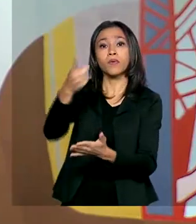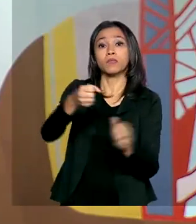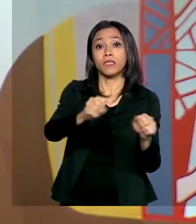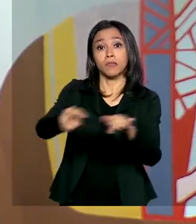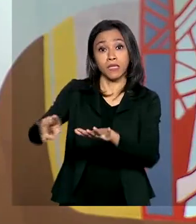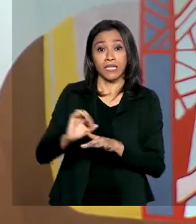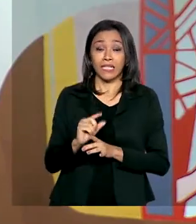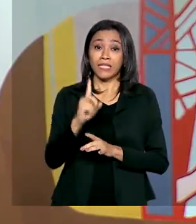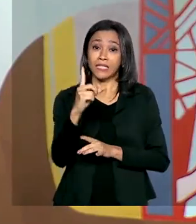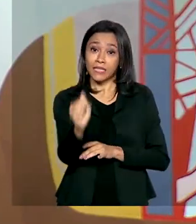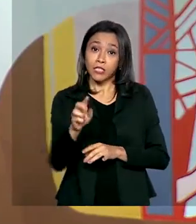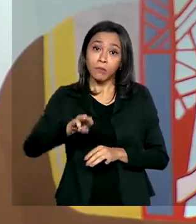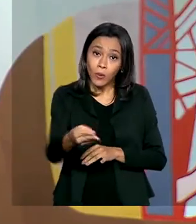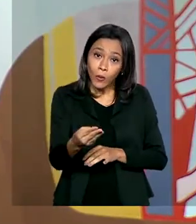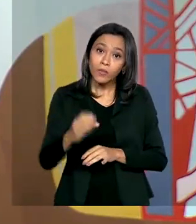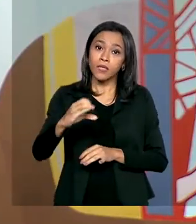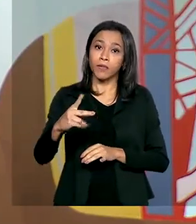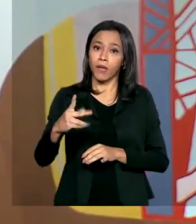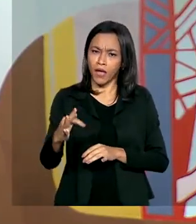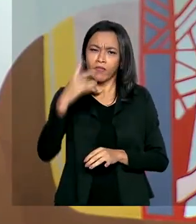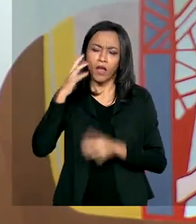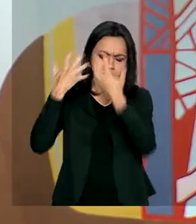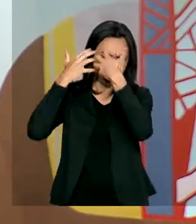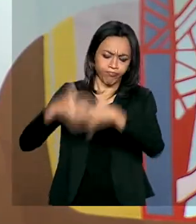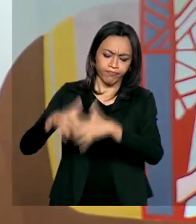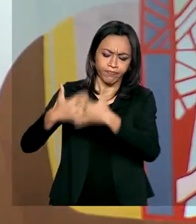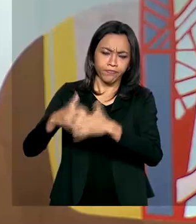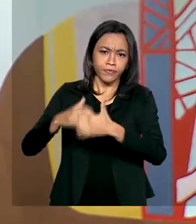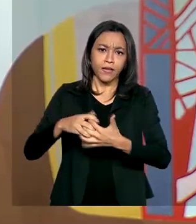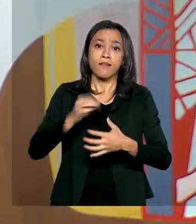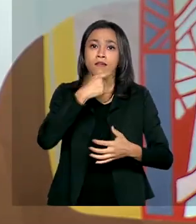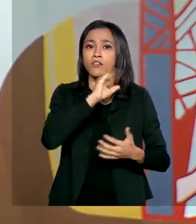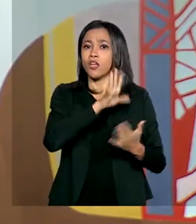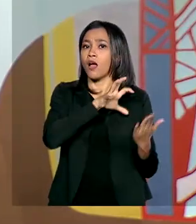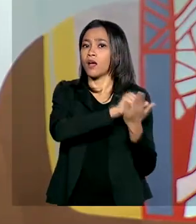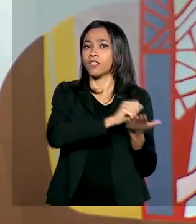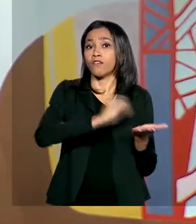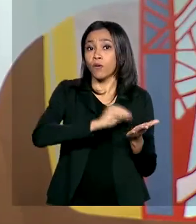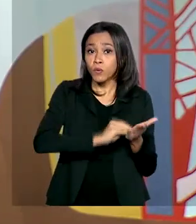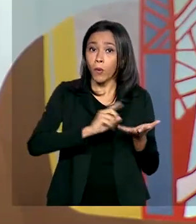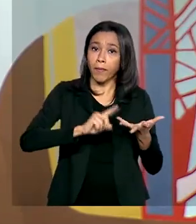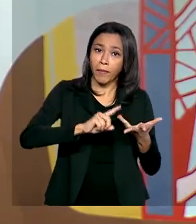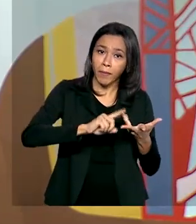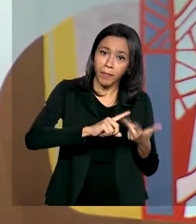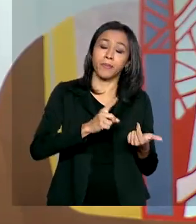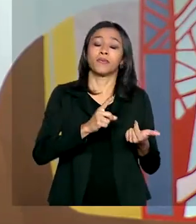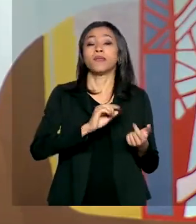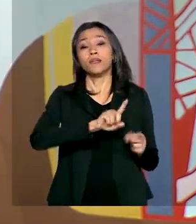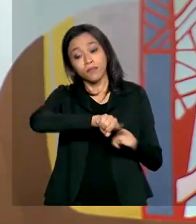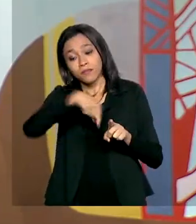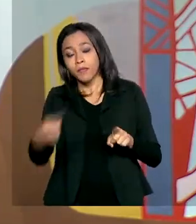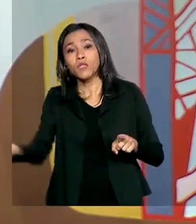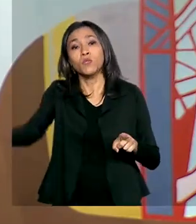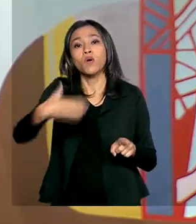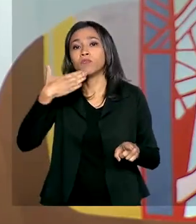de CPFs estão em análise, tanto de pessoas que tiveram o cadastro considerado inconclusivo na primeira etapa quanto de